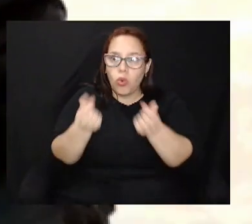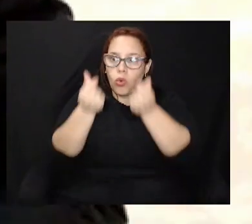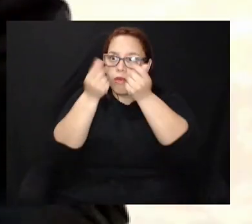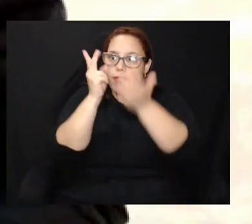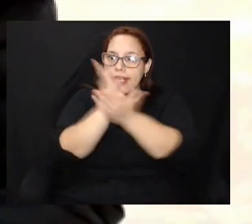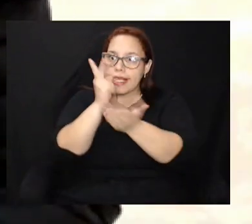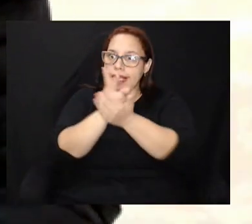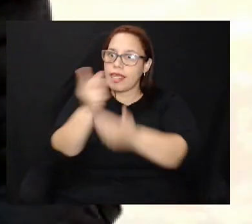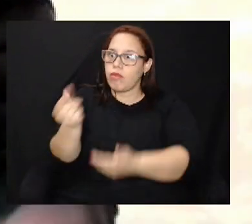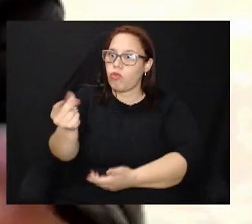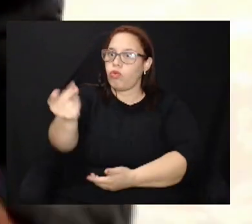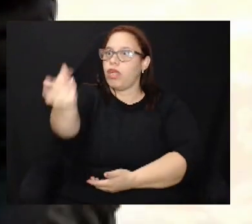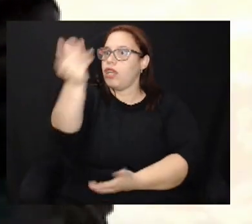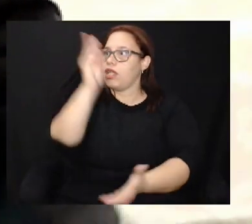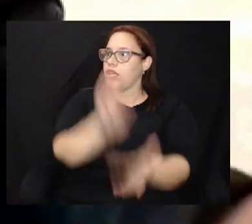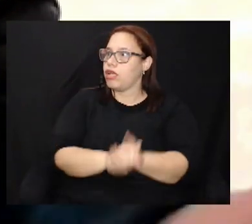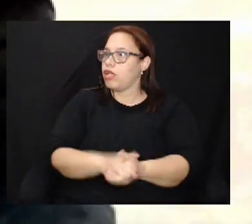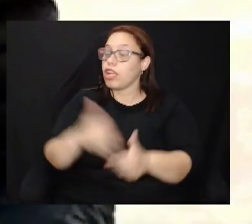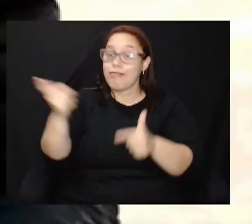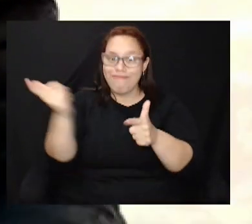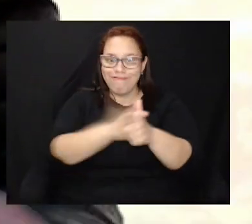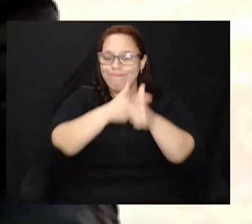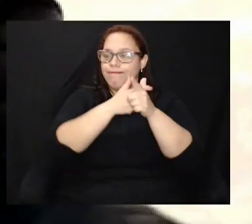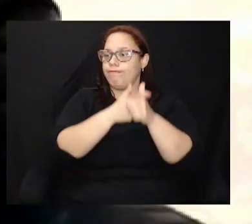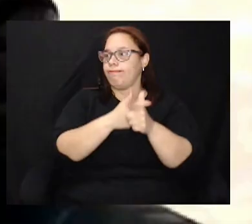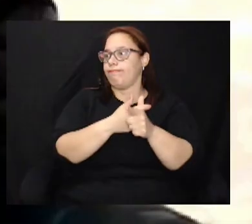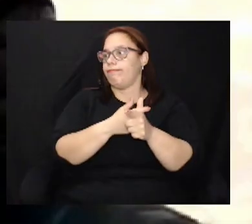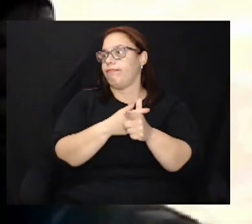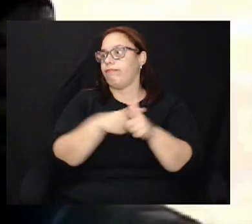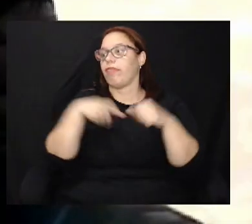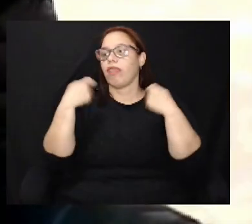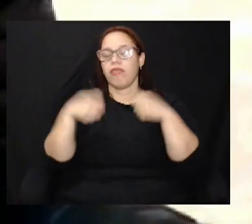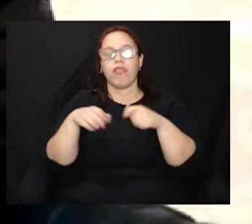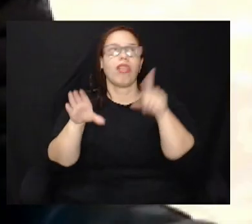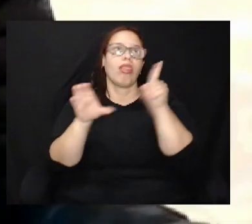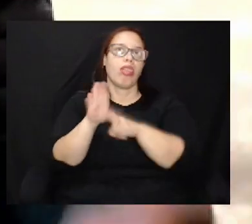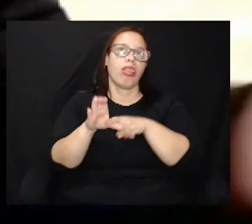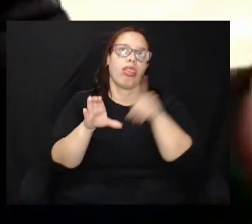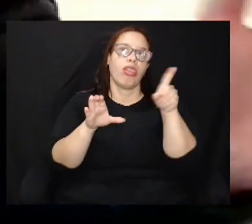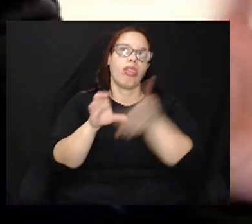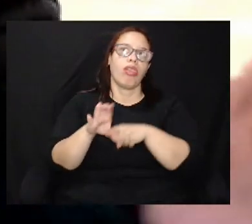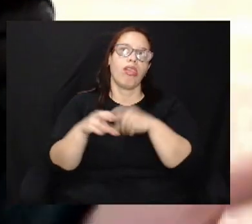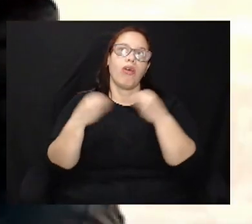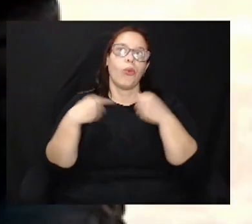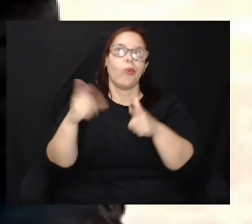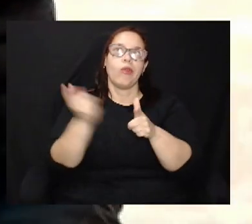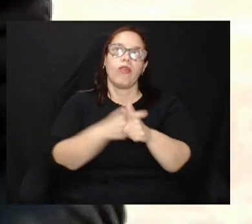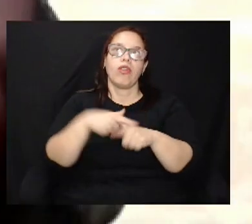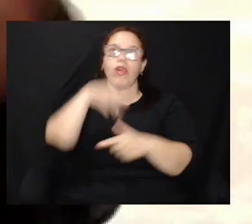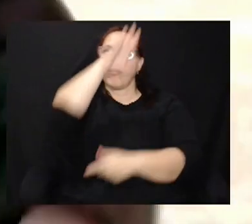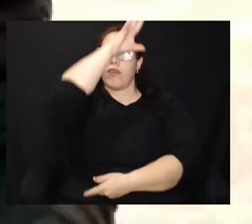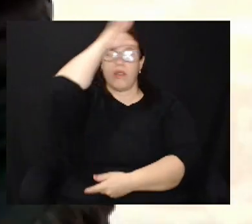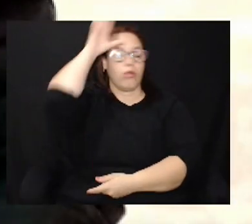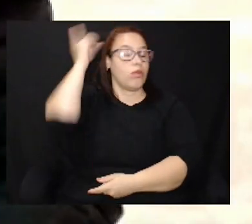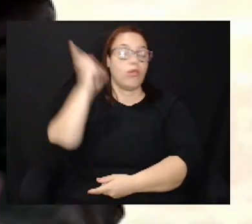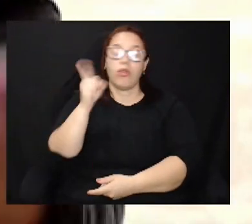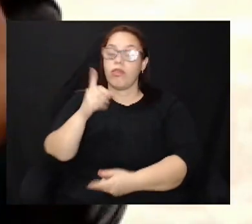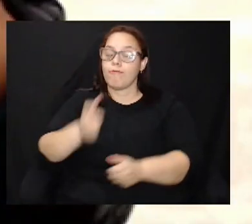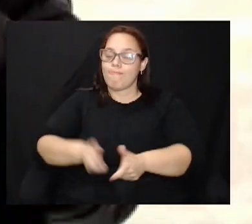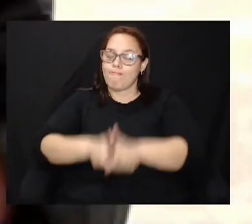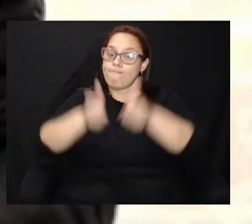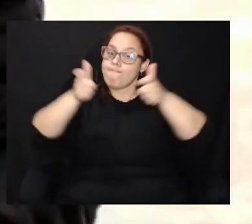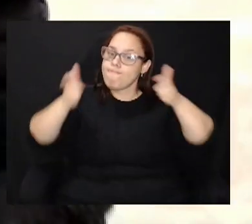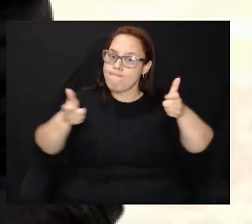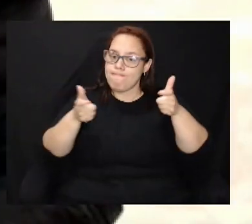Nós somos credores, não temos que ficar nos defendendo como devedores. Temos que ter grandeza. É a